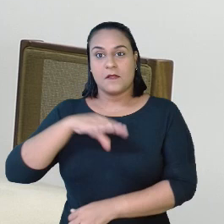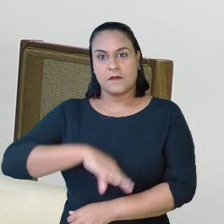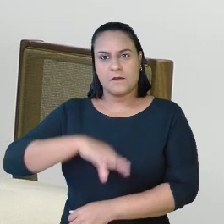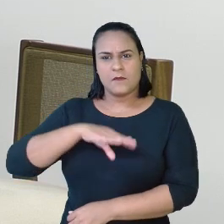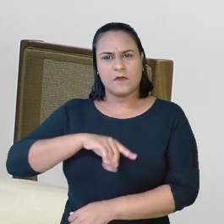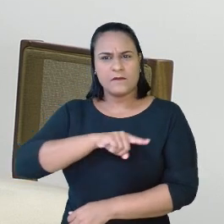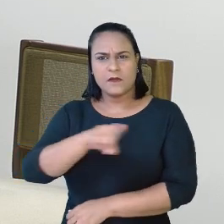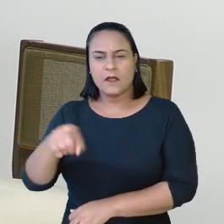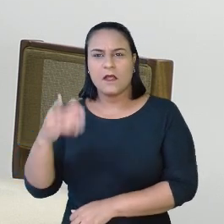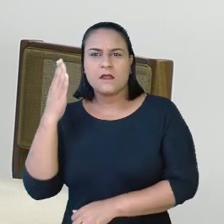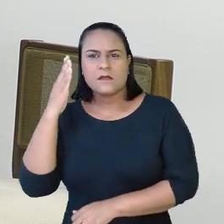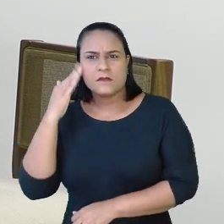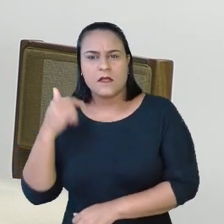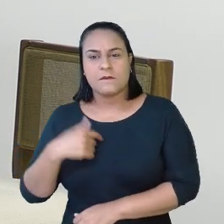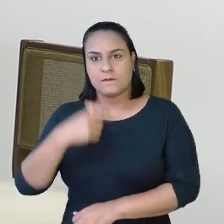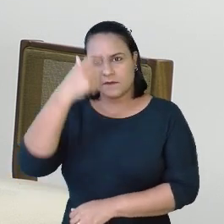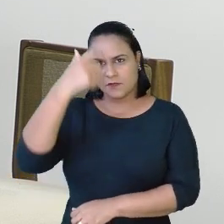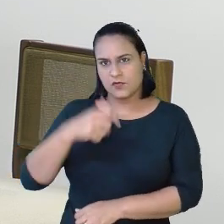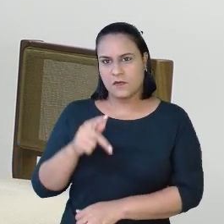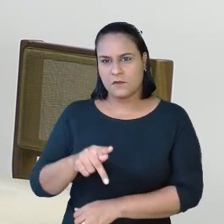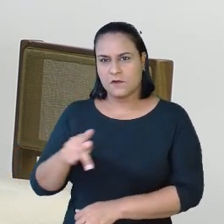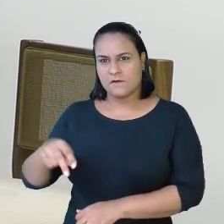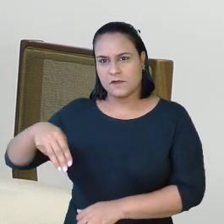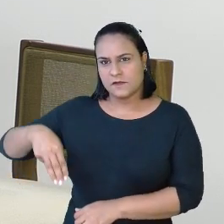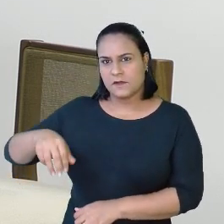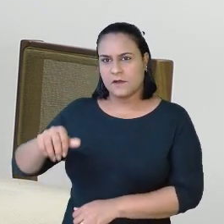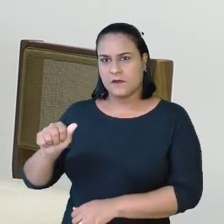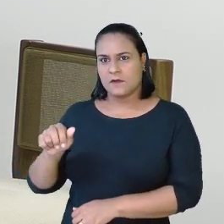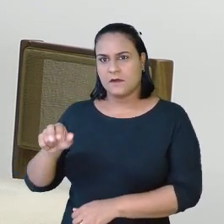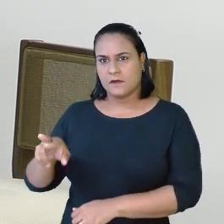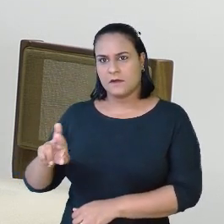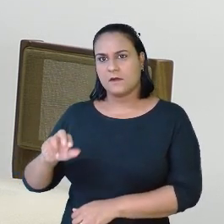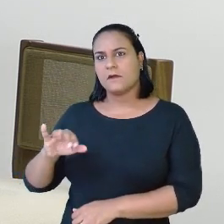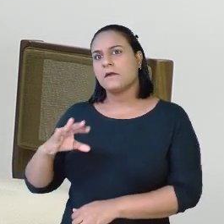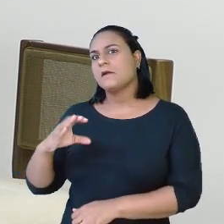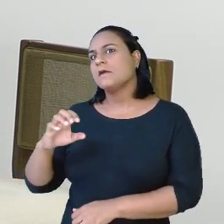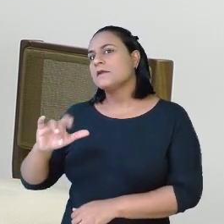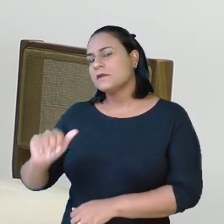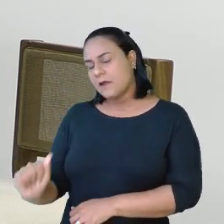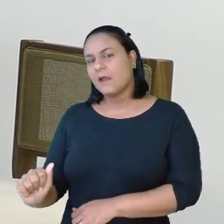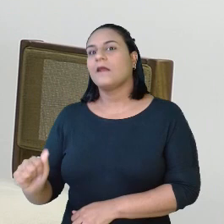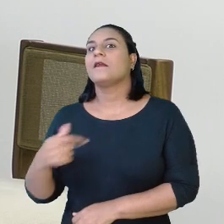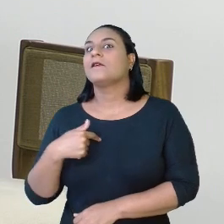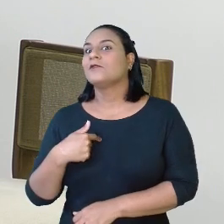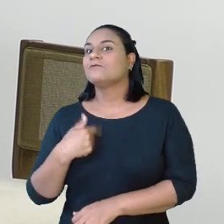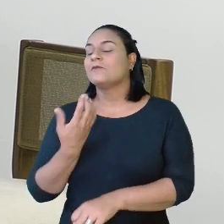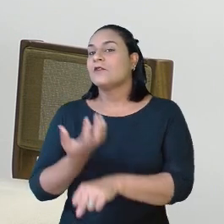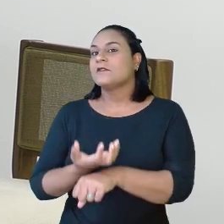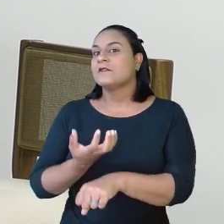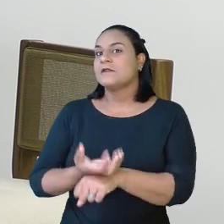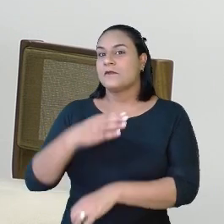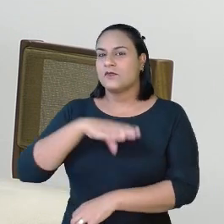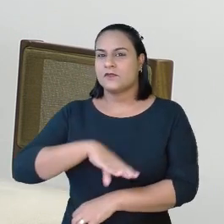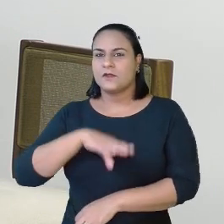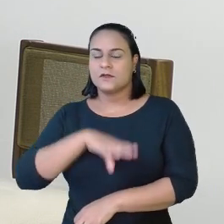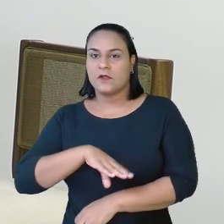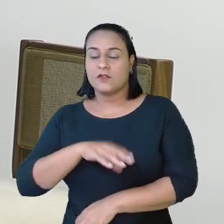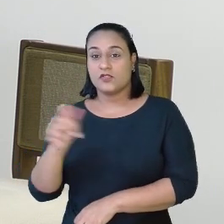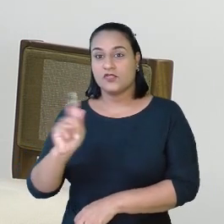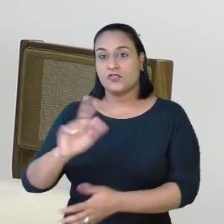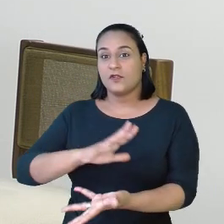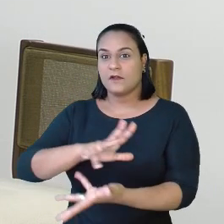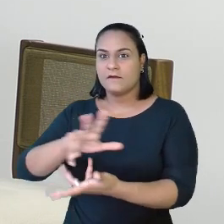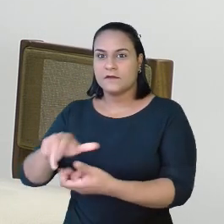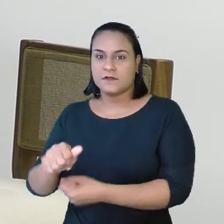Vocês já sabem, eu sou a professora Mauricéia Joana, trabalho com vocês os componentes de língua portuguesa e geografia para os